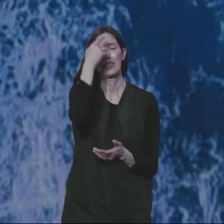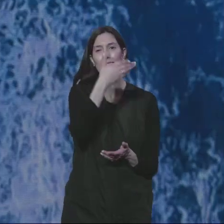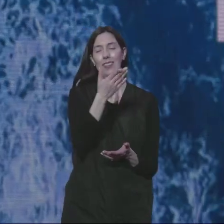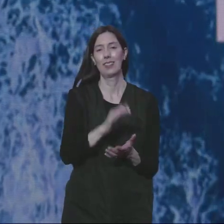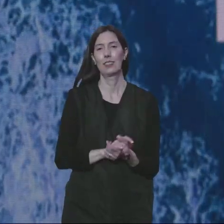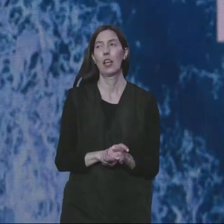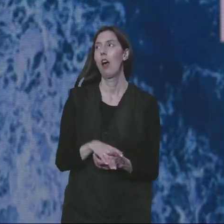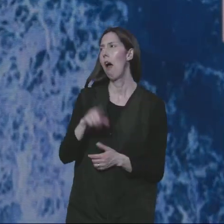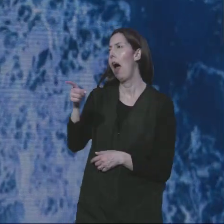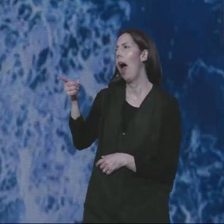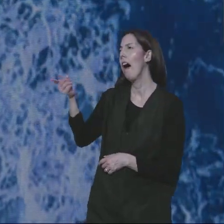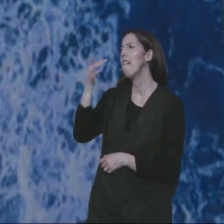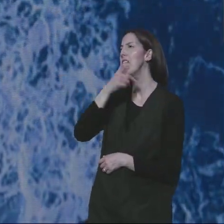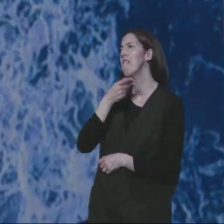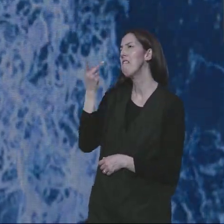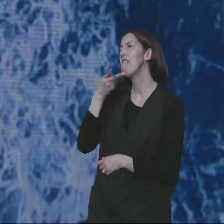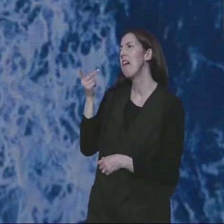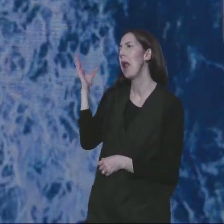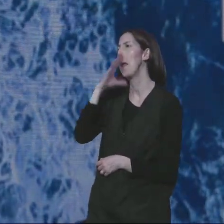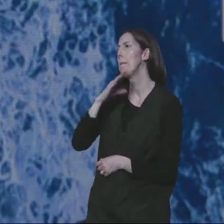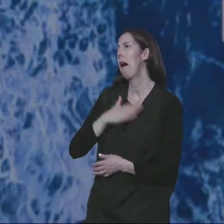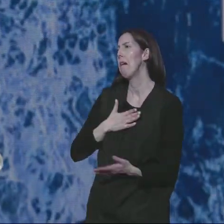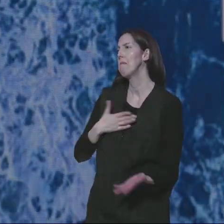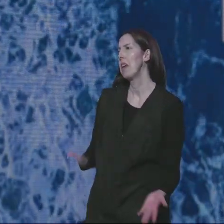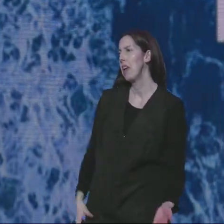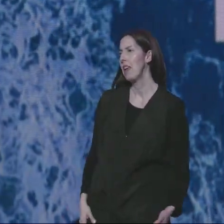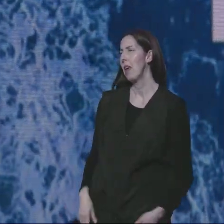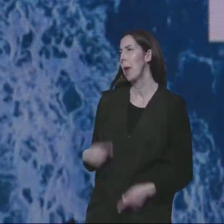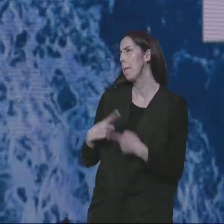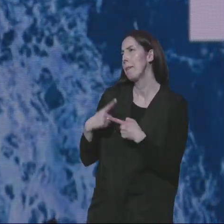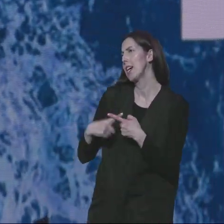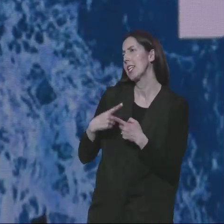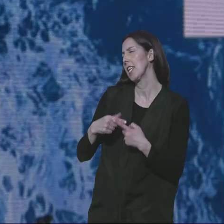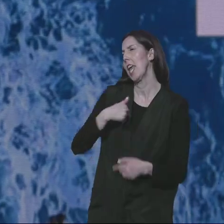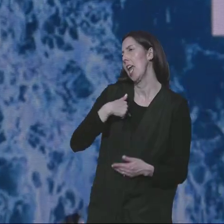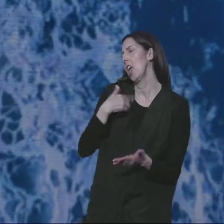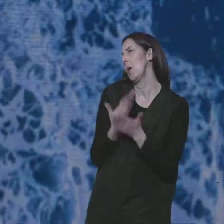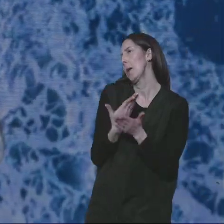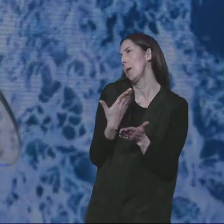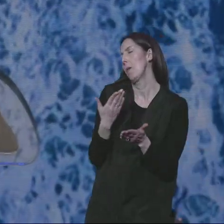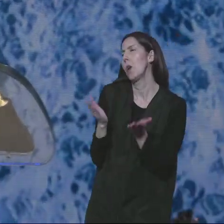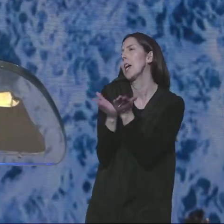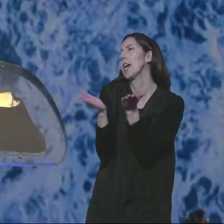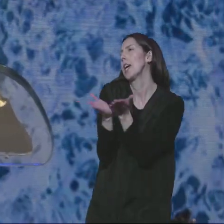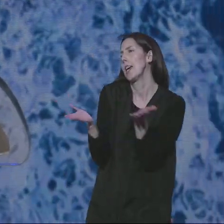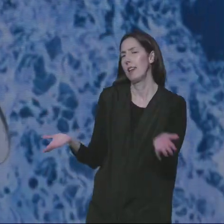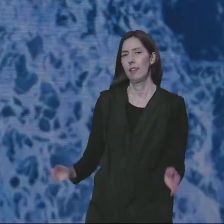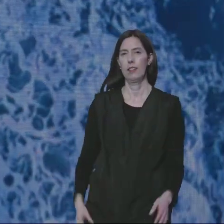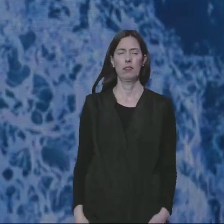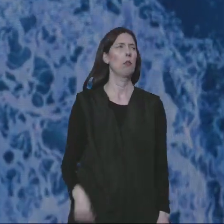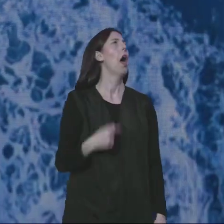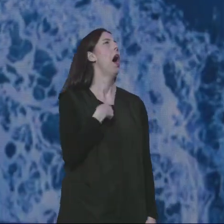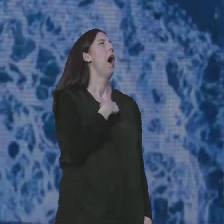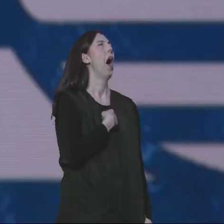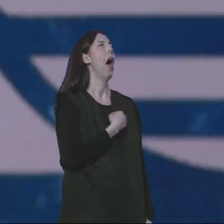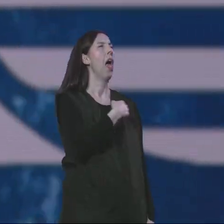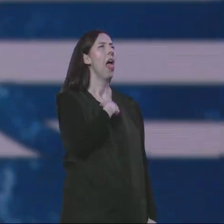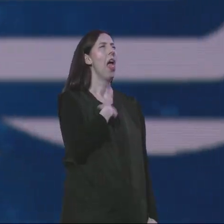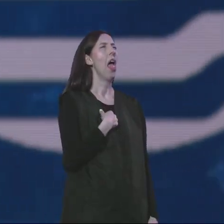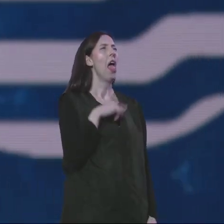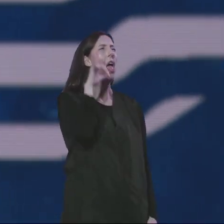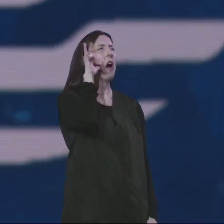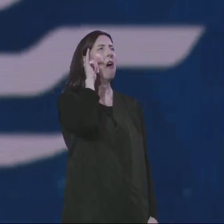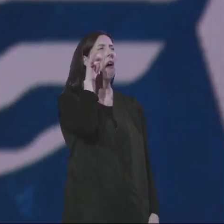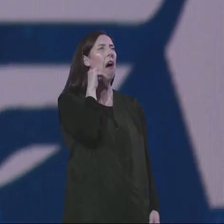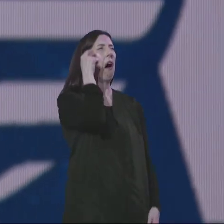Ai, estão falando mal de mim. Estão falando mal de mim porque eu sou crente. Ai, me cancelaram na internet.